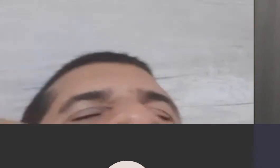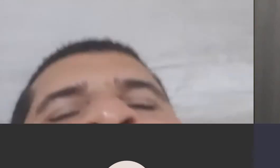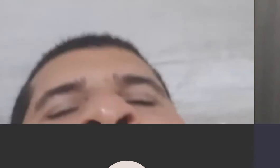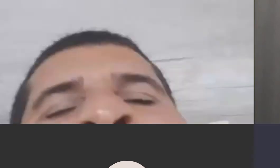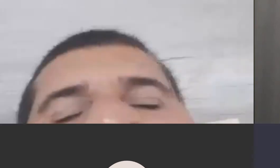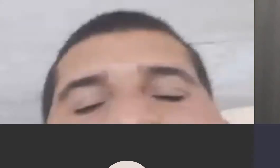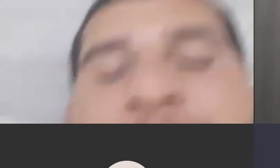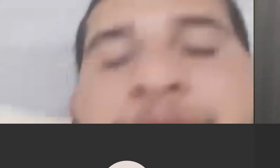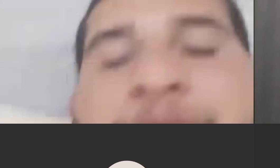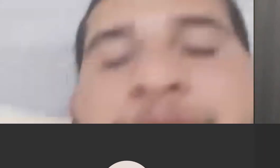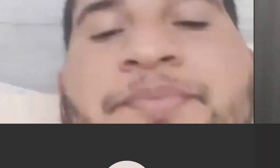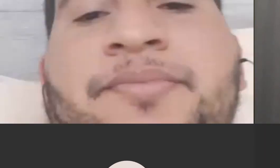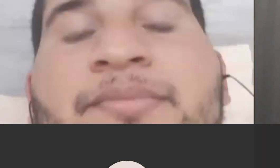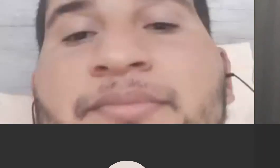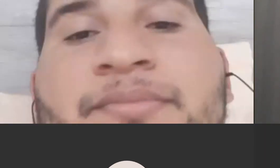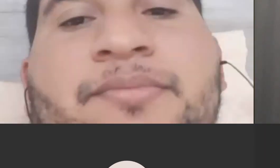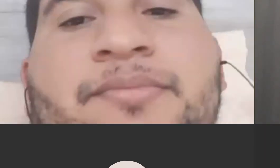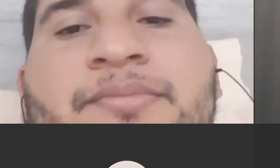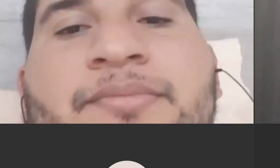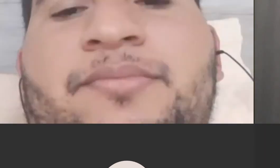Voltou aí, gente?